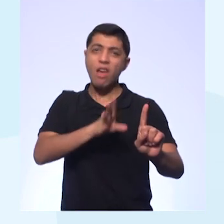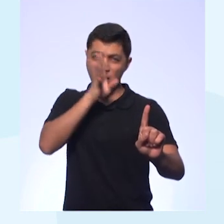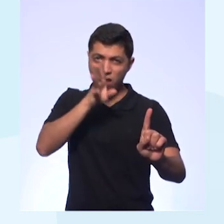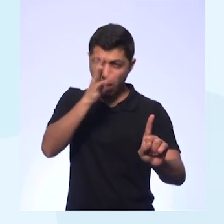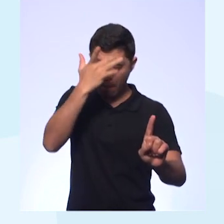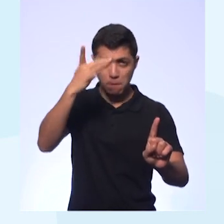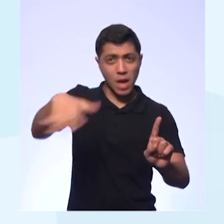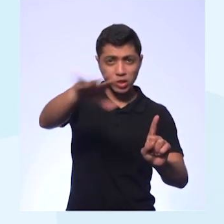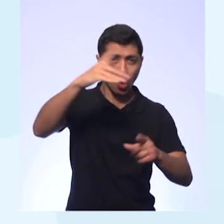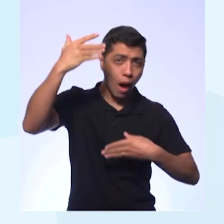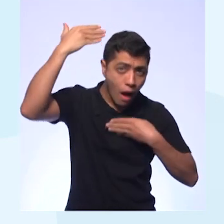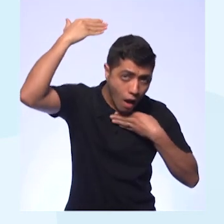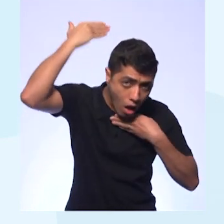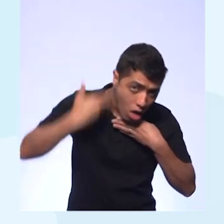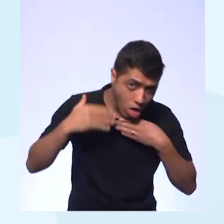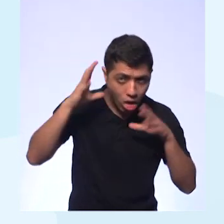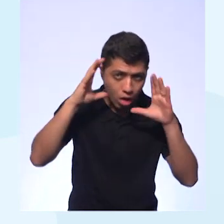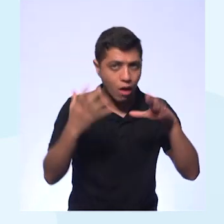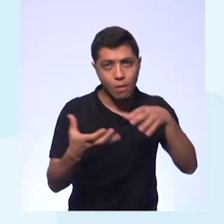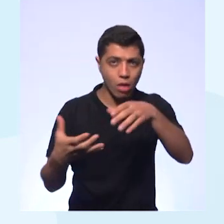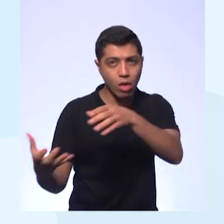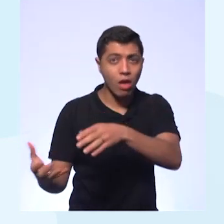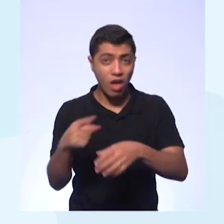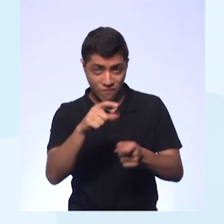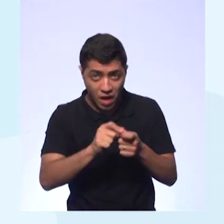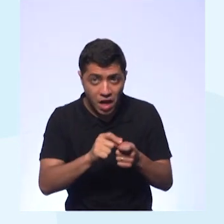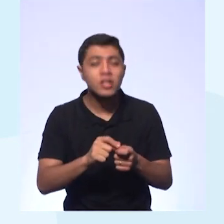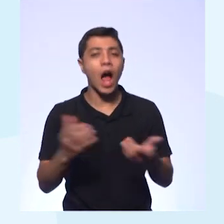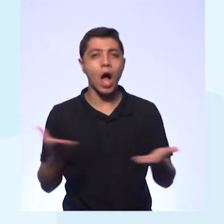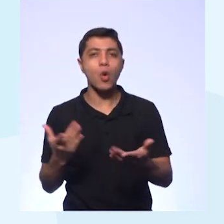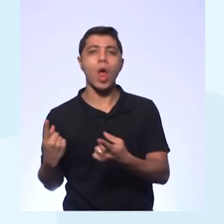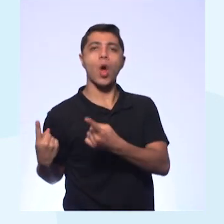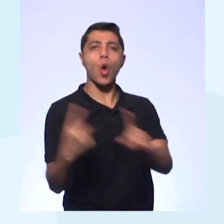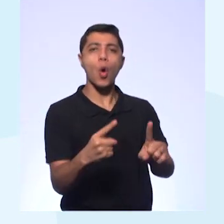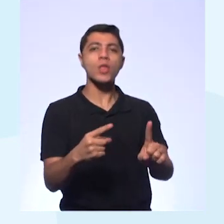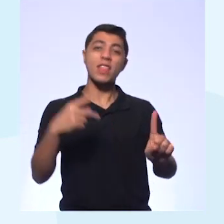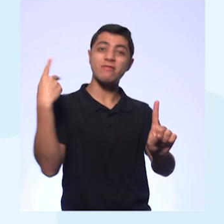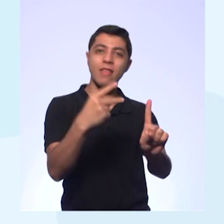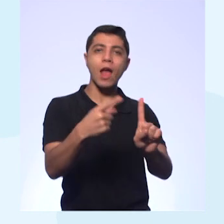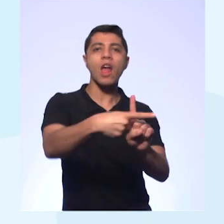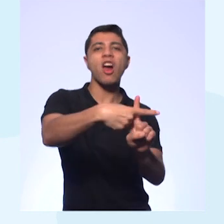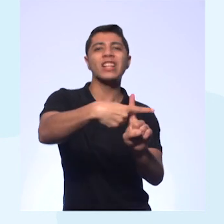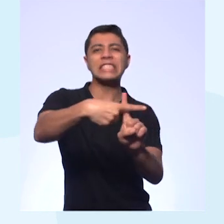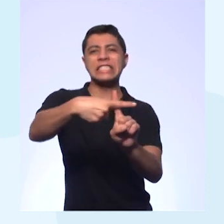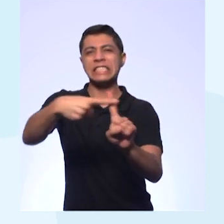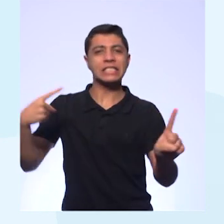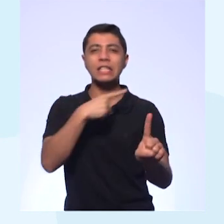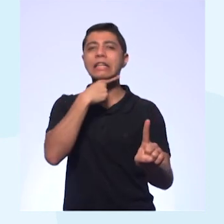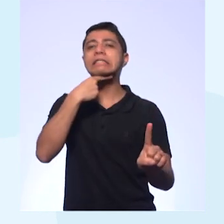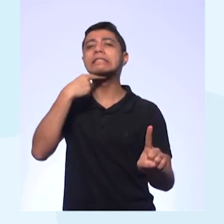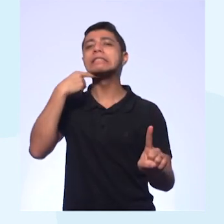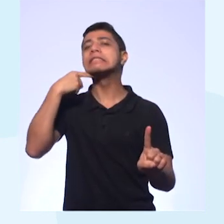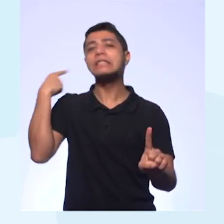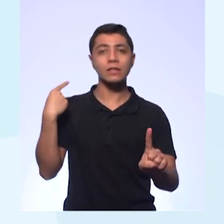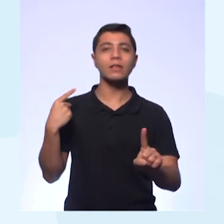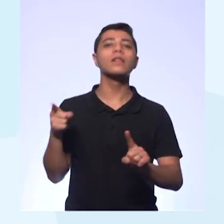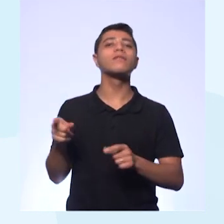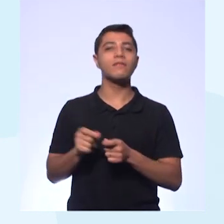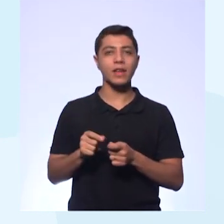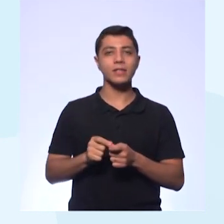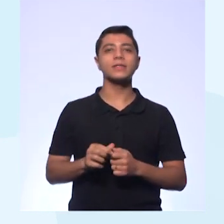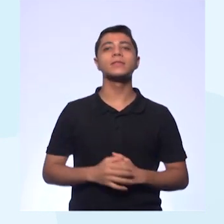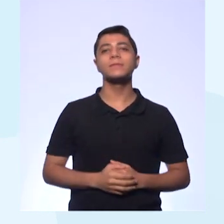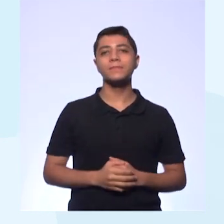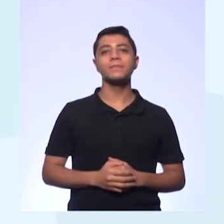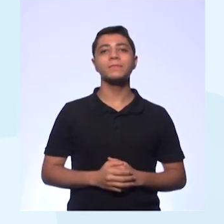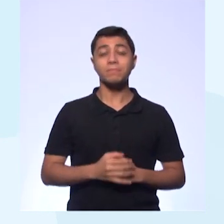outra fase da Revolução Francesa, que é a do governo girondino. Então, vejam que as primeiras medidas do chamado diretório é meio